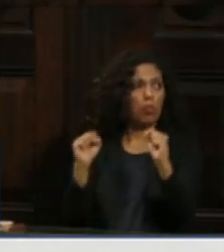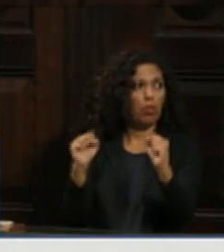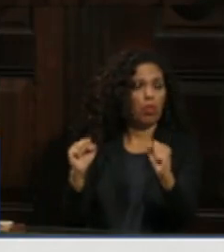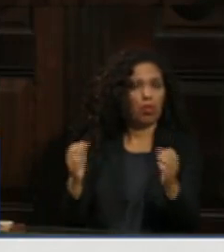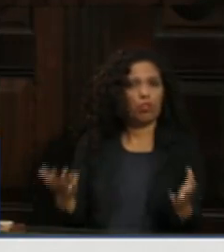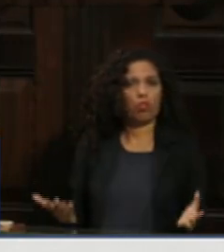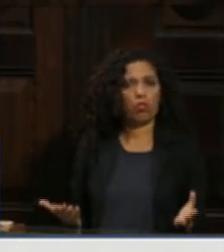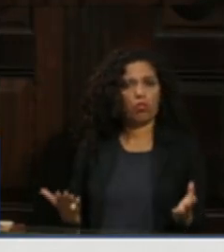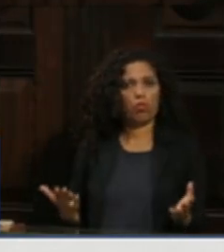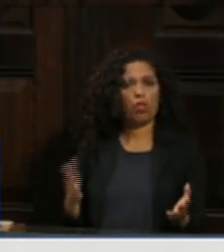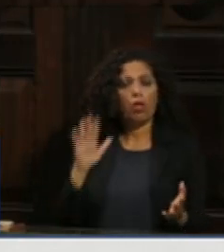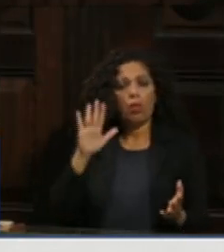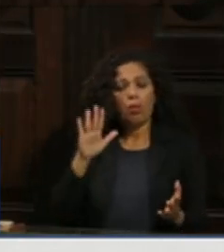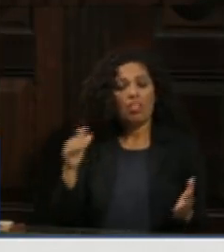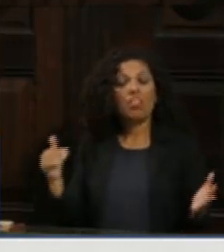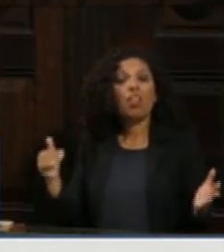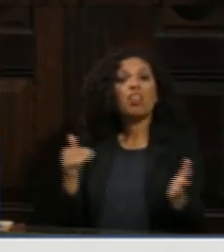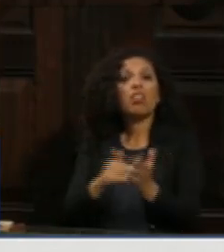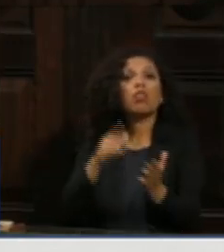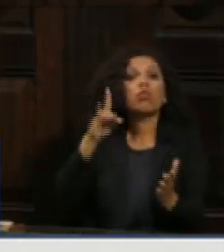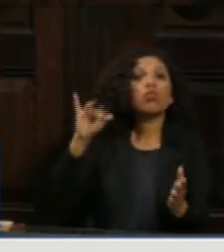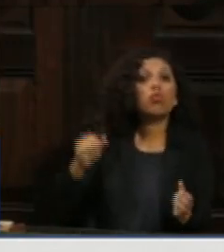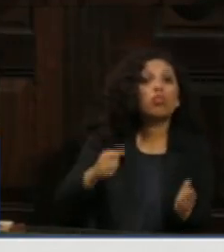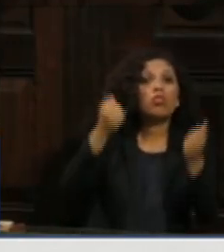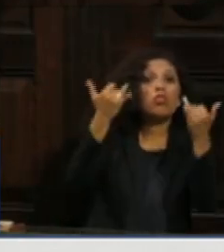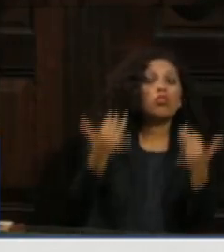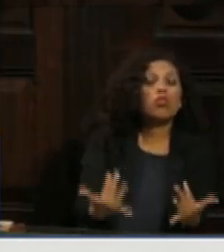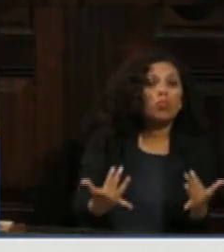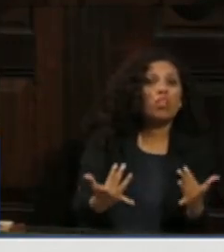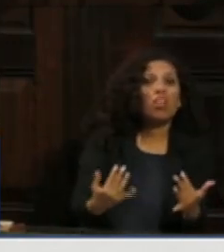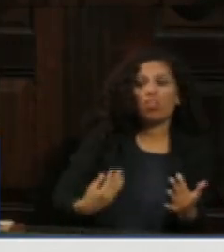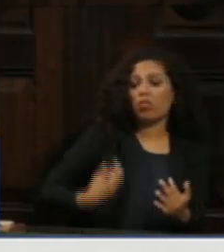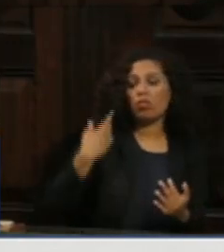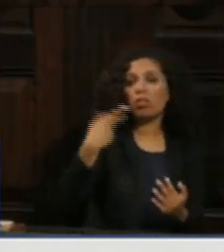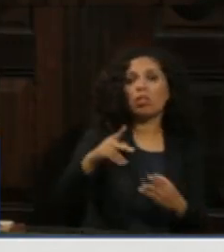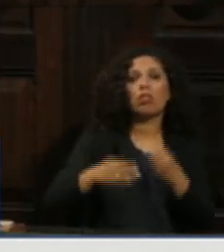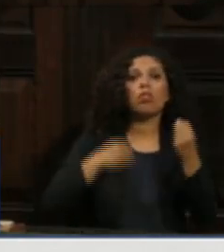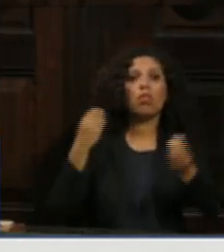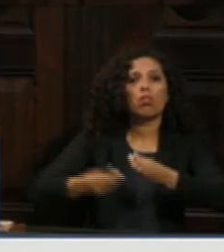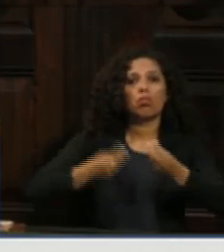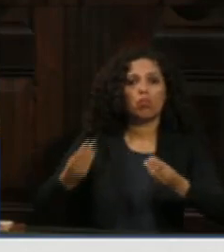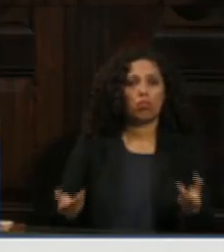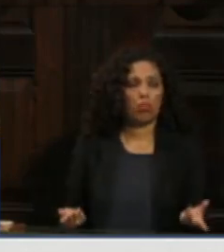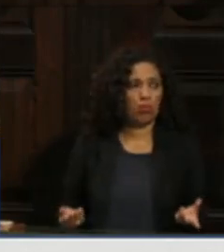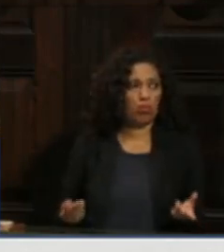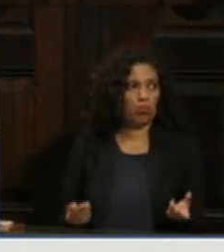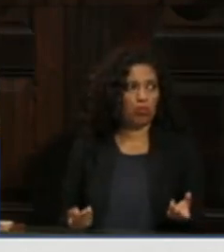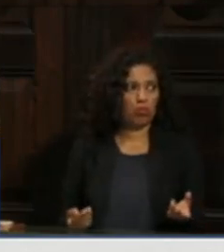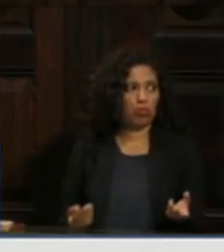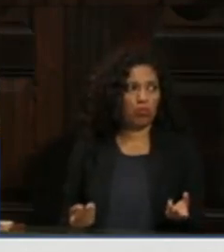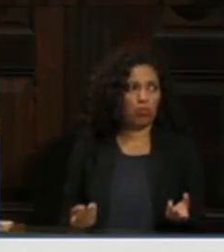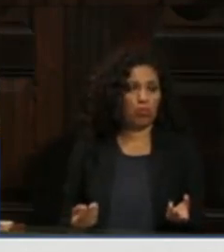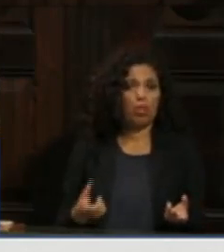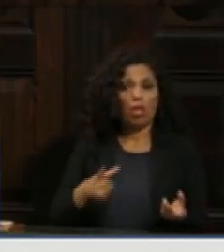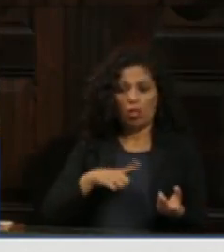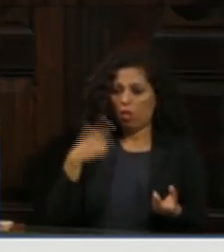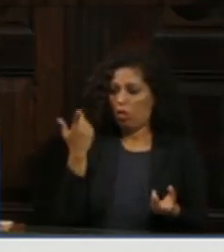pública, bastasse suspendê-lo das funções de prefeito, até apurar definitivamente.